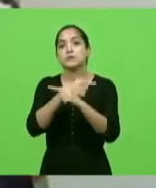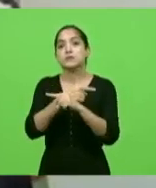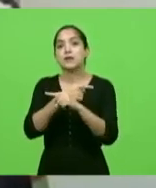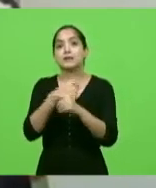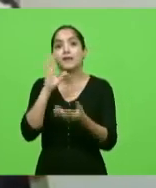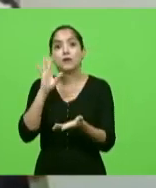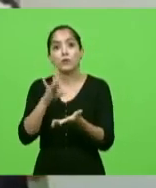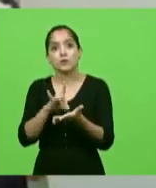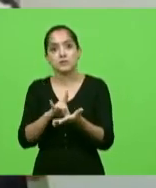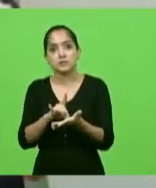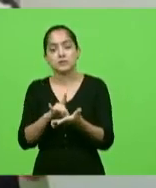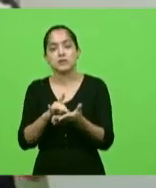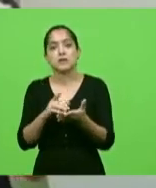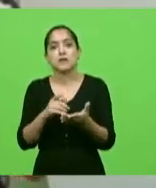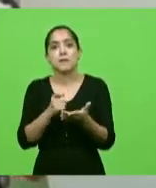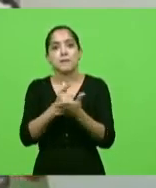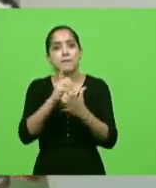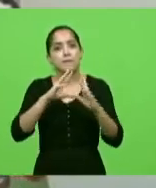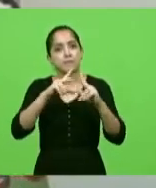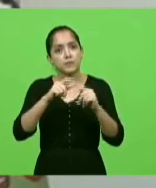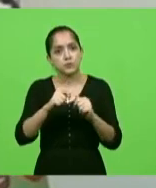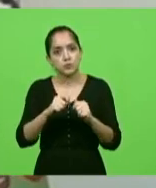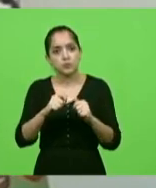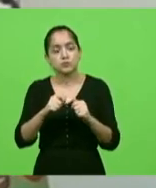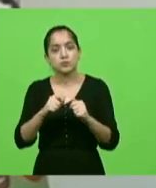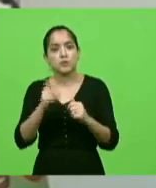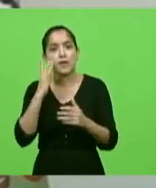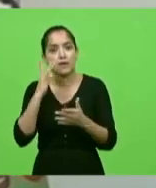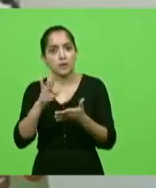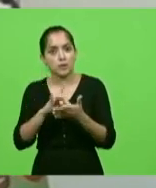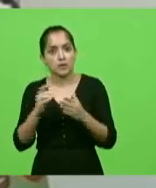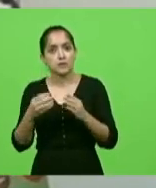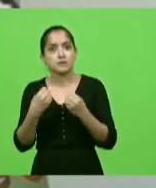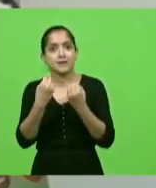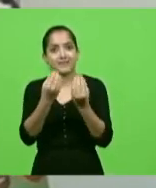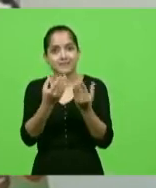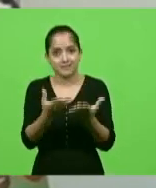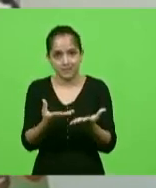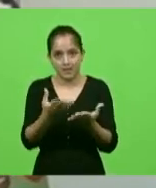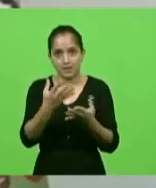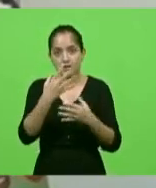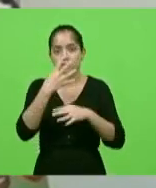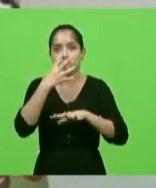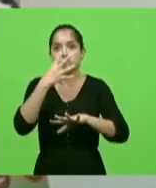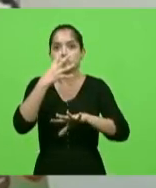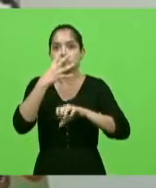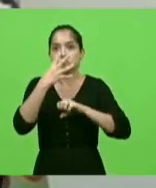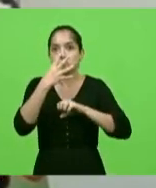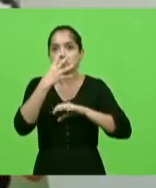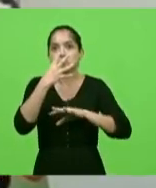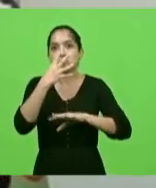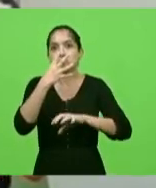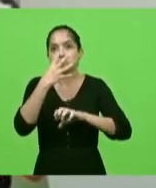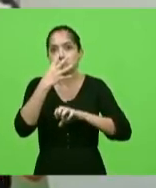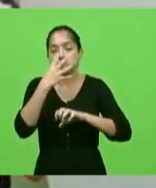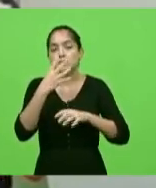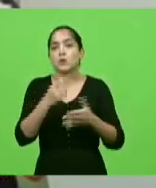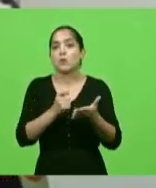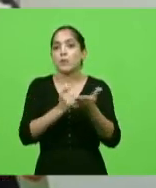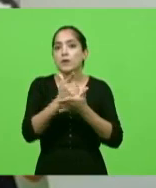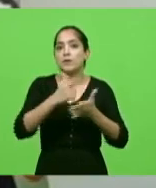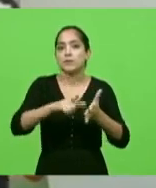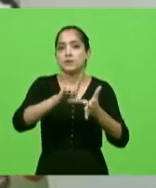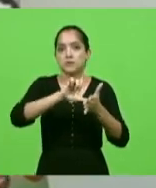reconhecer que a existência de liquidação que certifica que reconhece a entrega dos respiradores ao tempo que Alega o pagamento